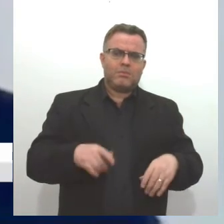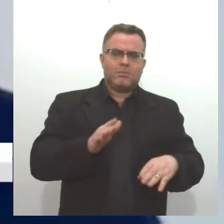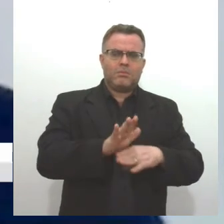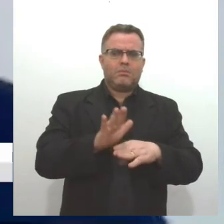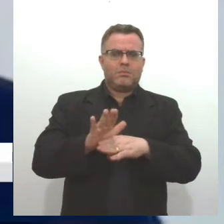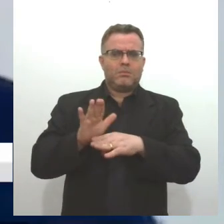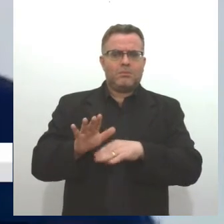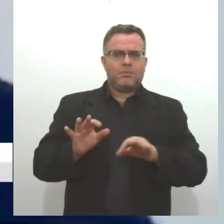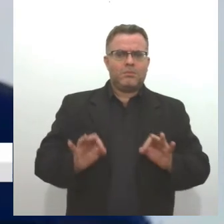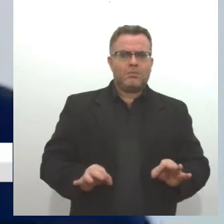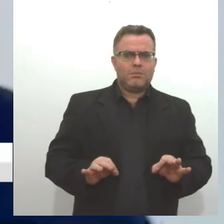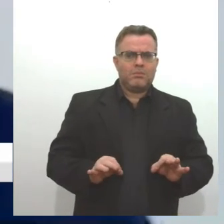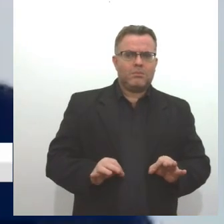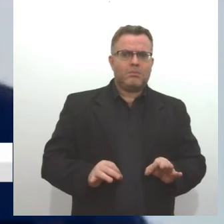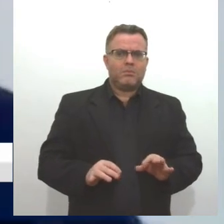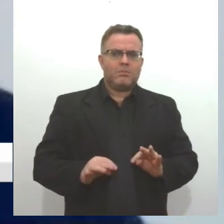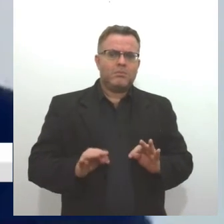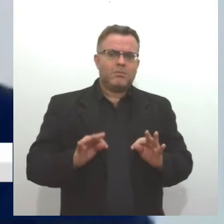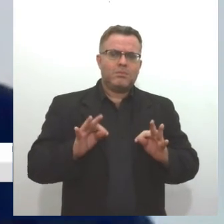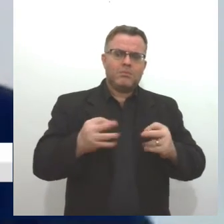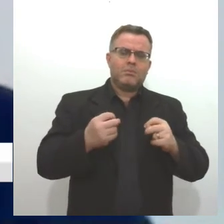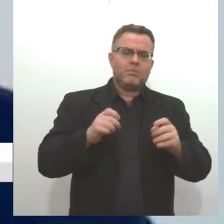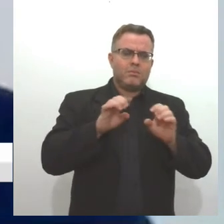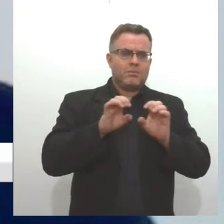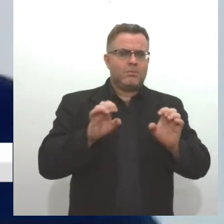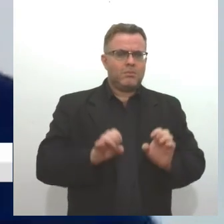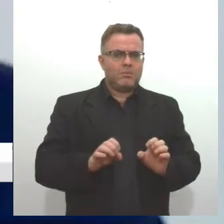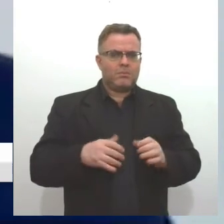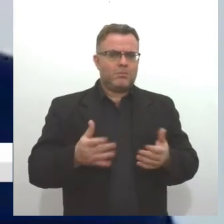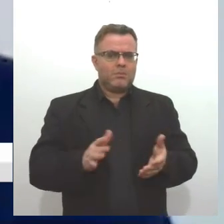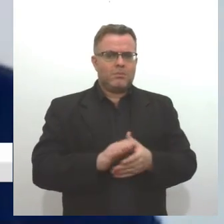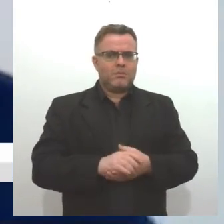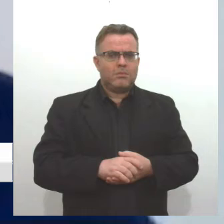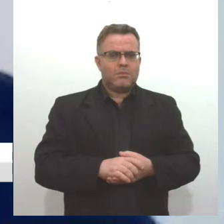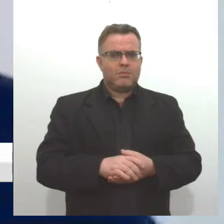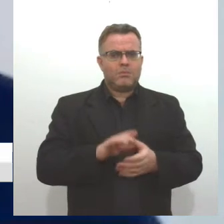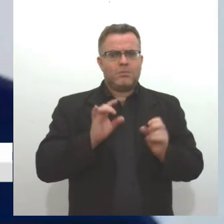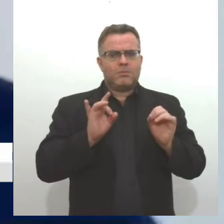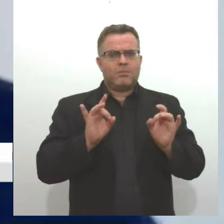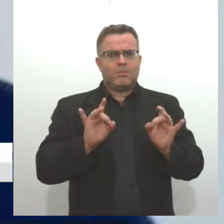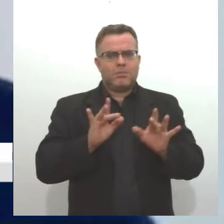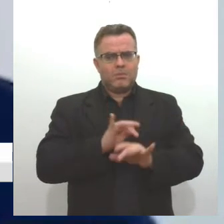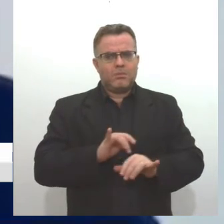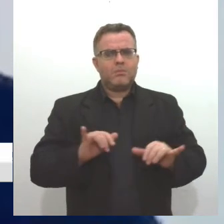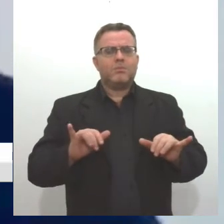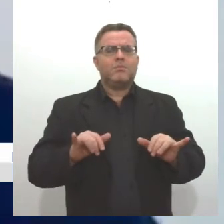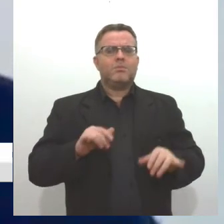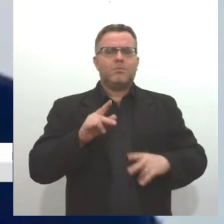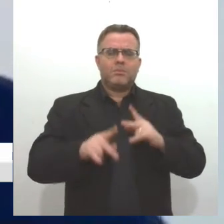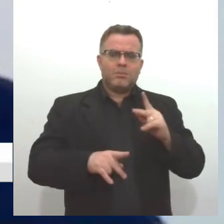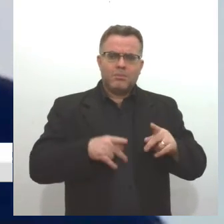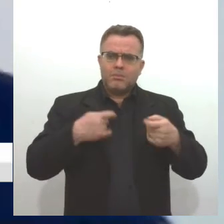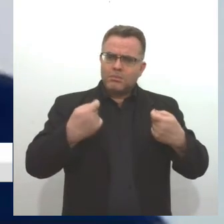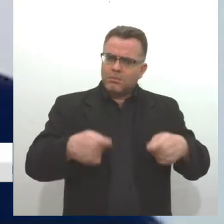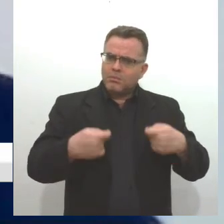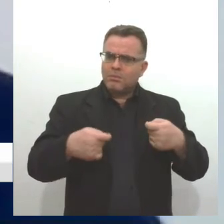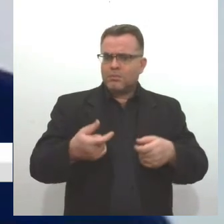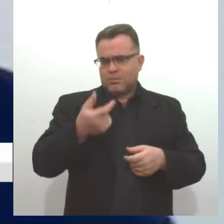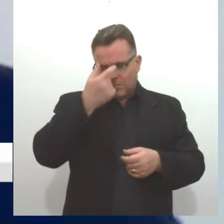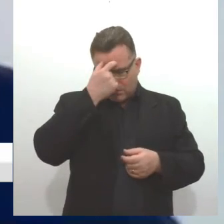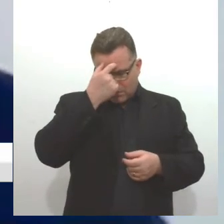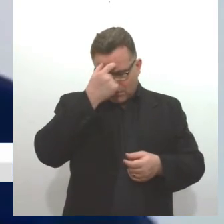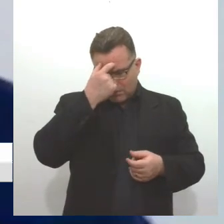verba, tem toda a estrutura, só não tem interesse. Então é isso, acho que a população tem que buscar se conscientizar